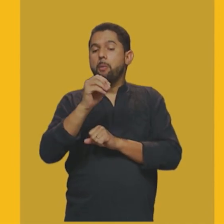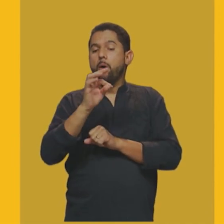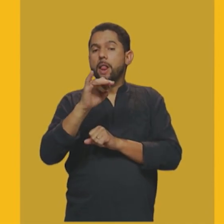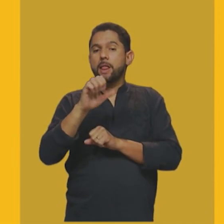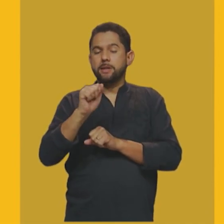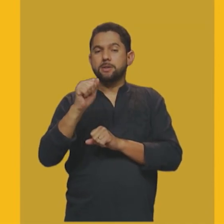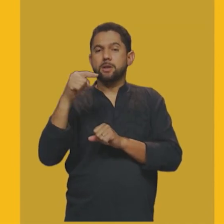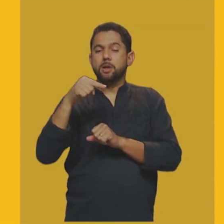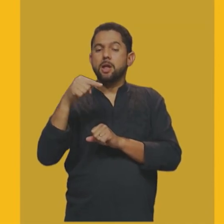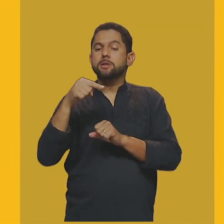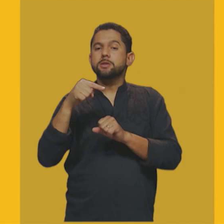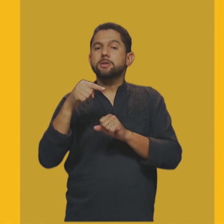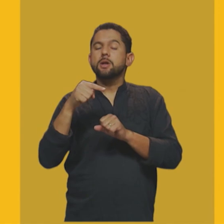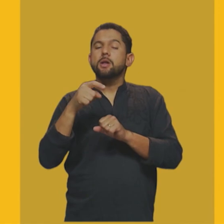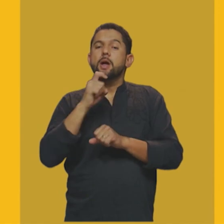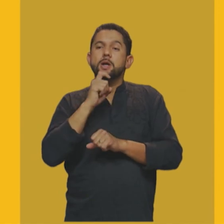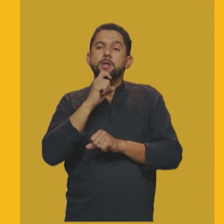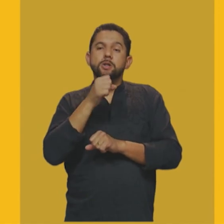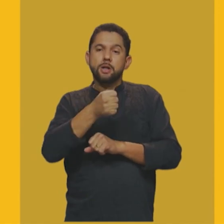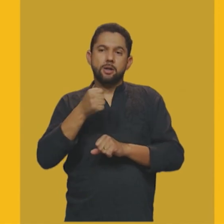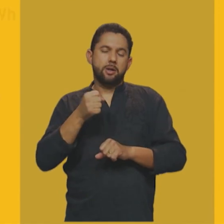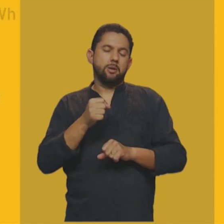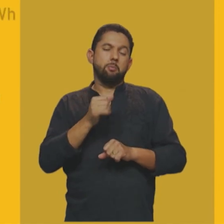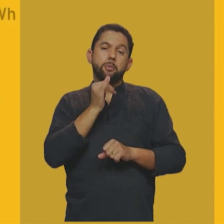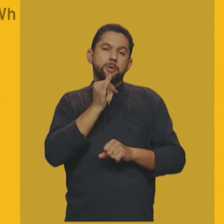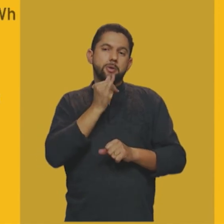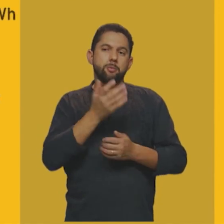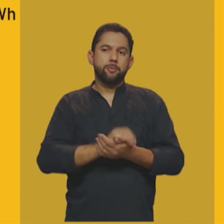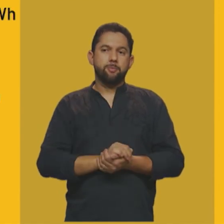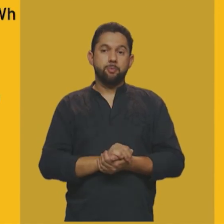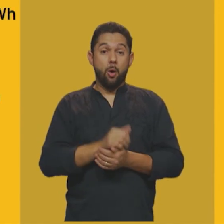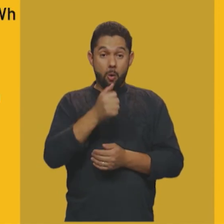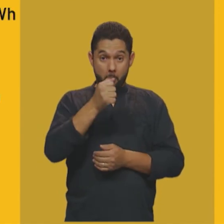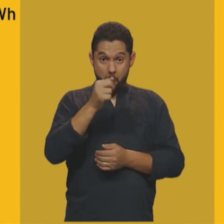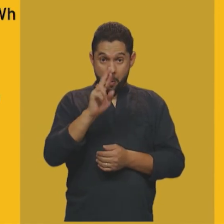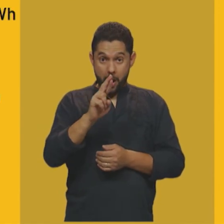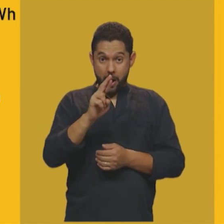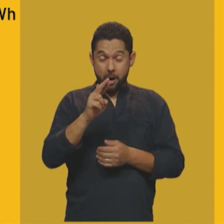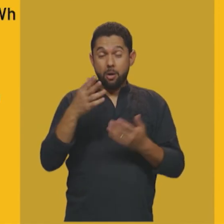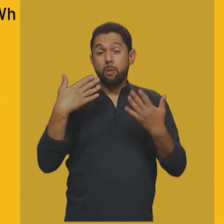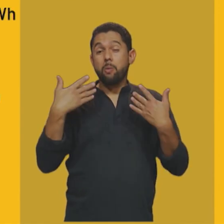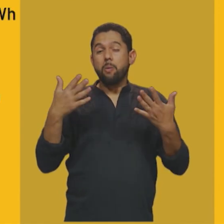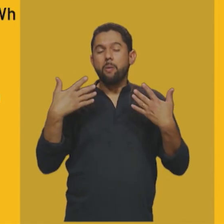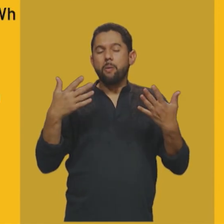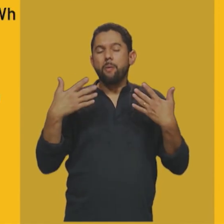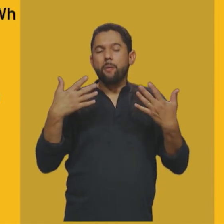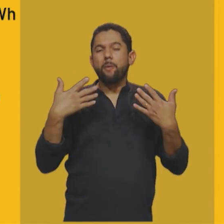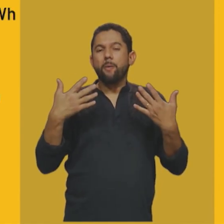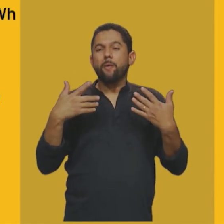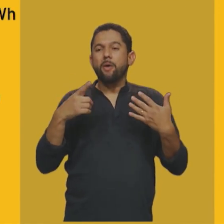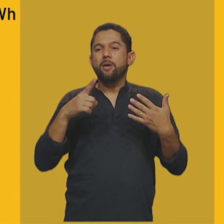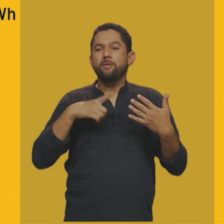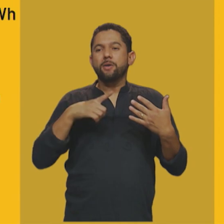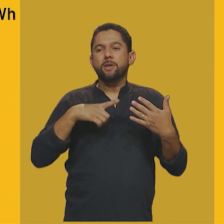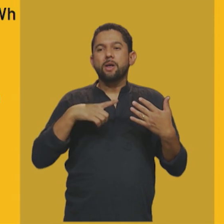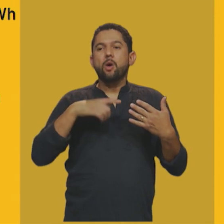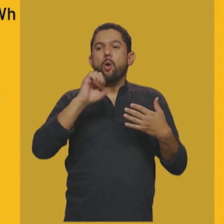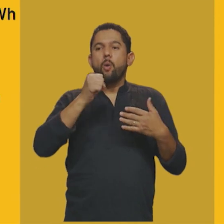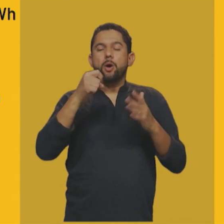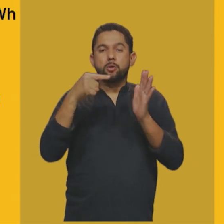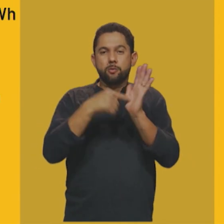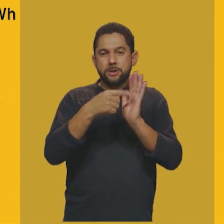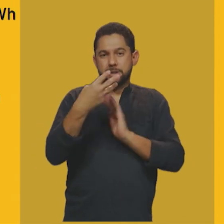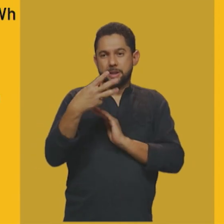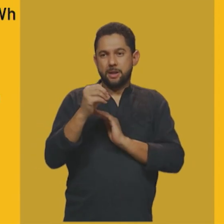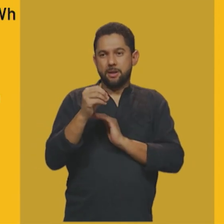bem, o ar-condicionado, ele fica ligado 8 horas por dia. 8 vezes 30 vai dar um total de 240. E aí eu